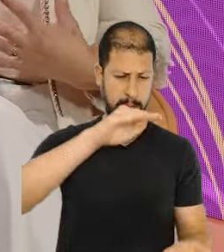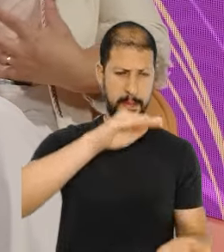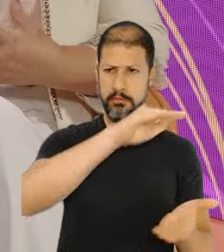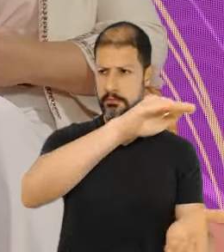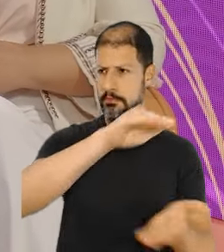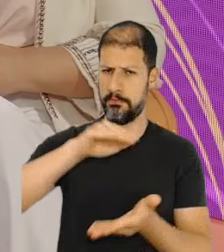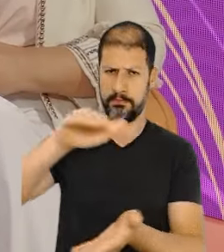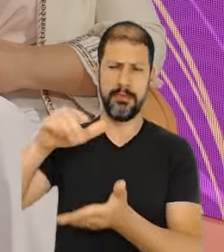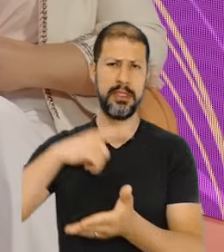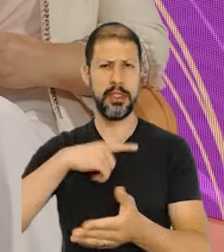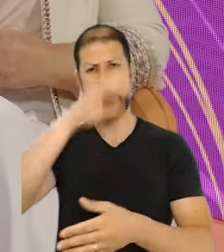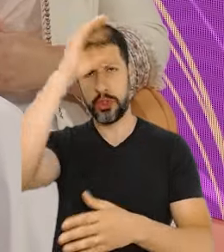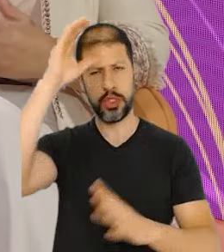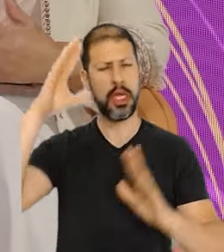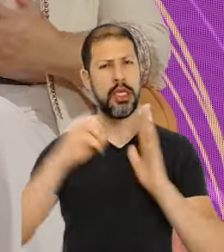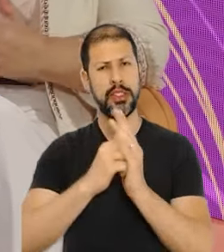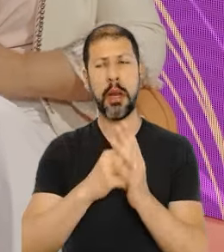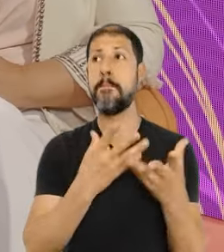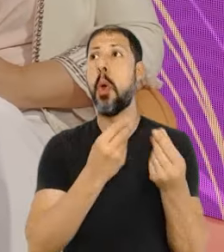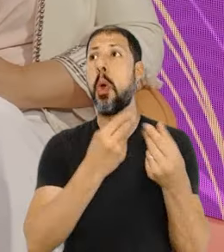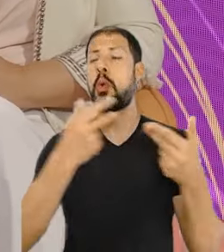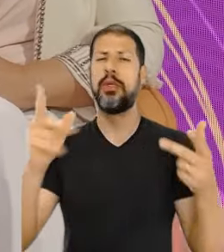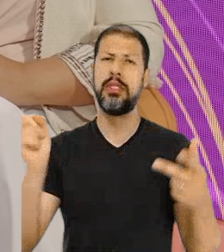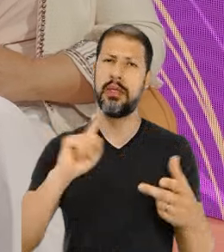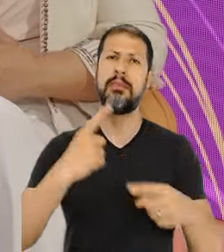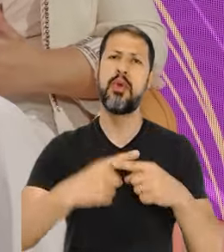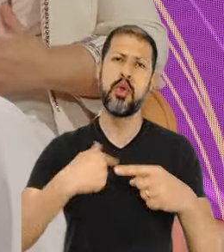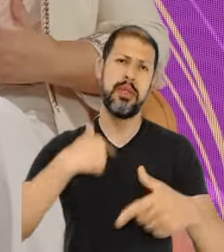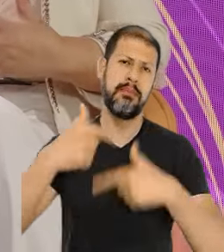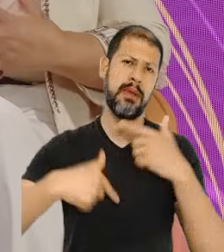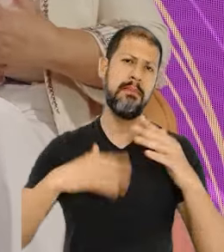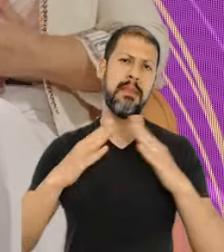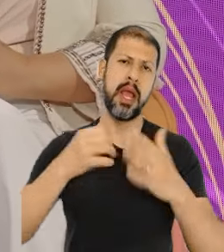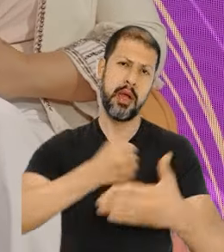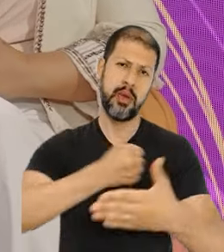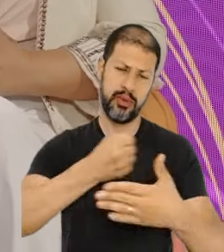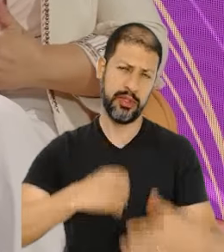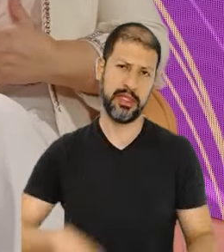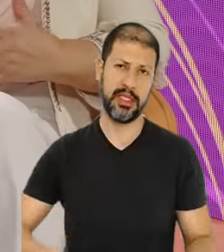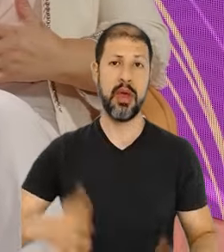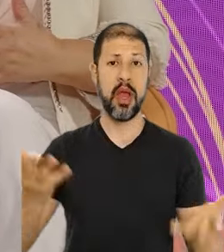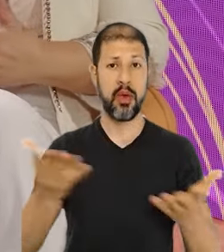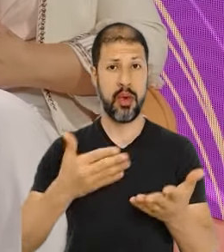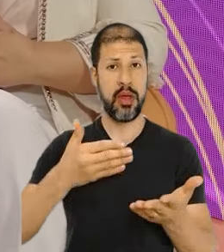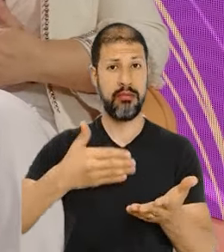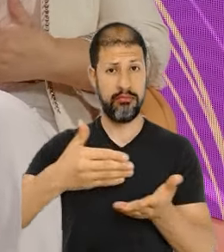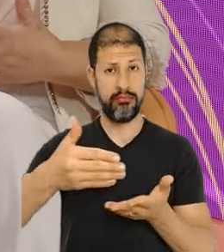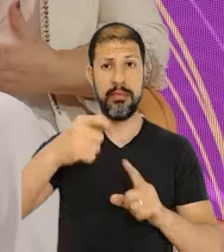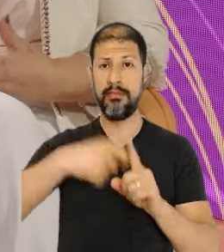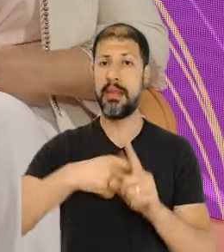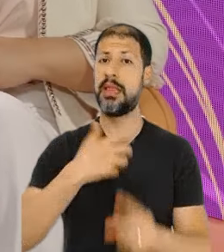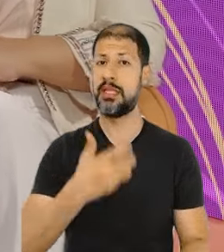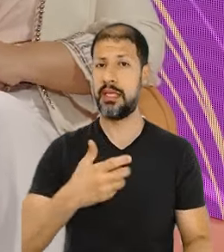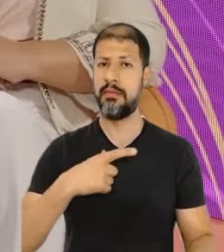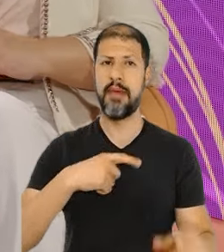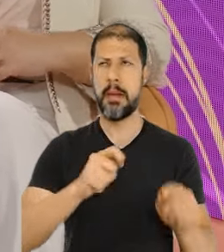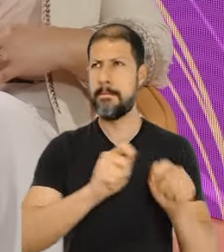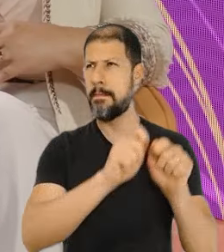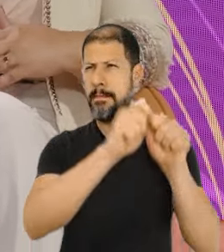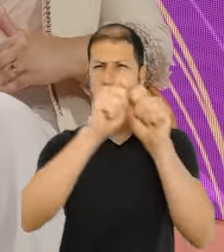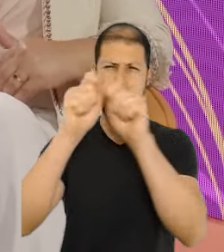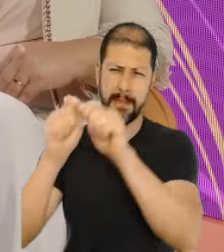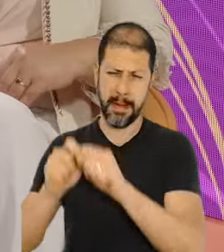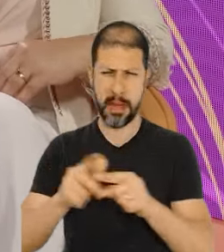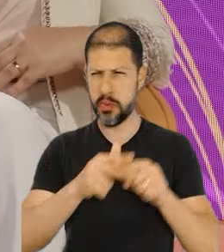demanda tão grande pelo fato de trabalhar na minha cozinha então agora em dezembro nós vamos passar por uma reforma